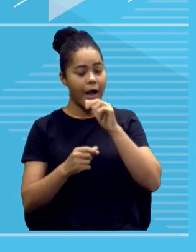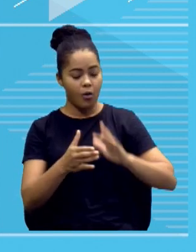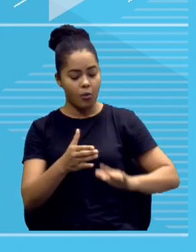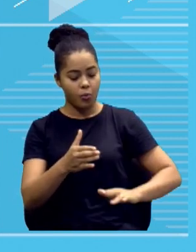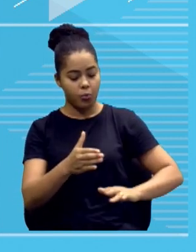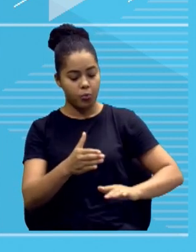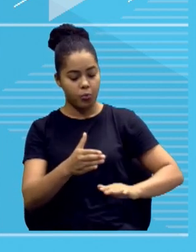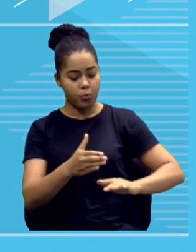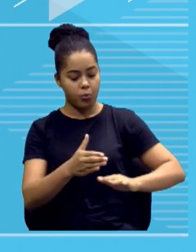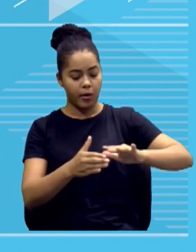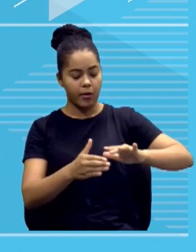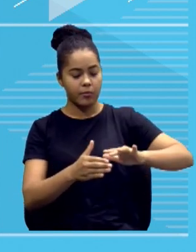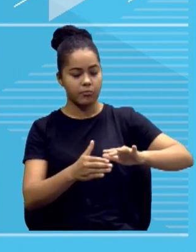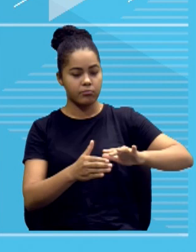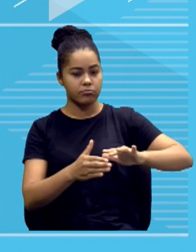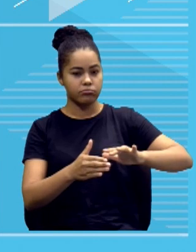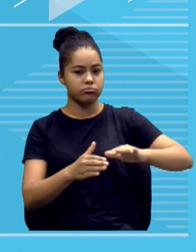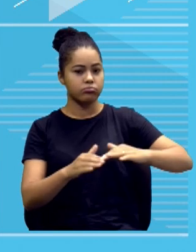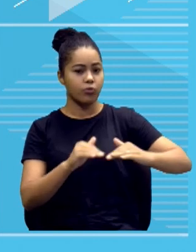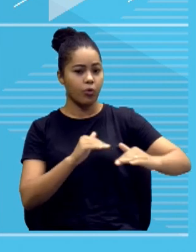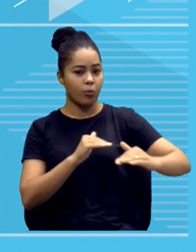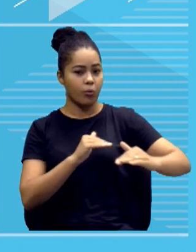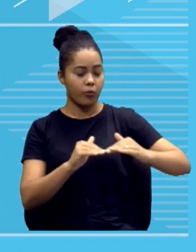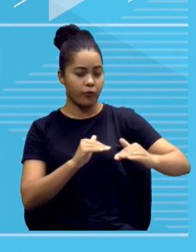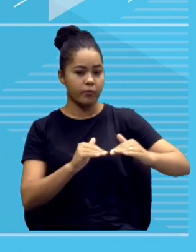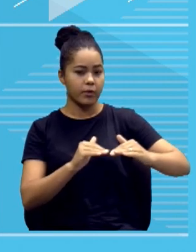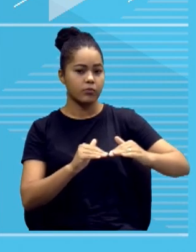em energia elétrica, tá bom?